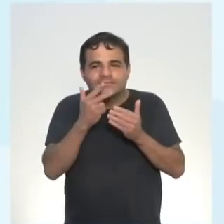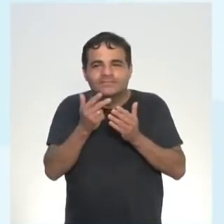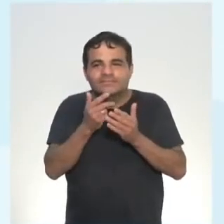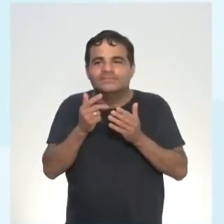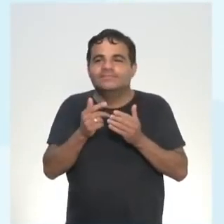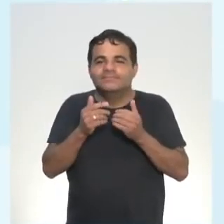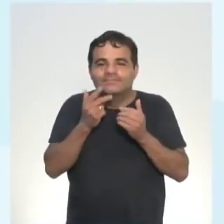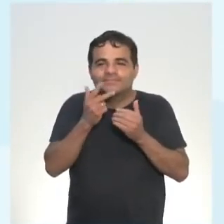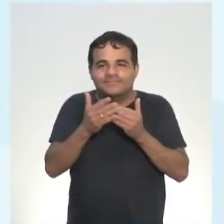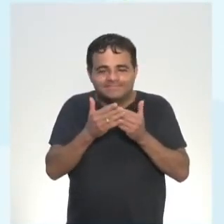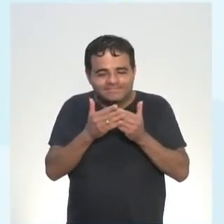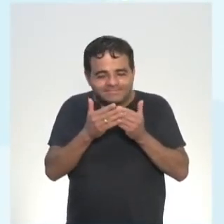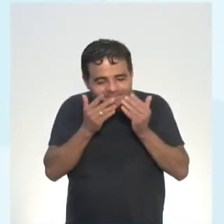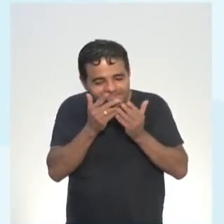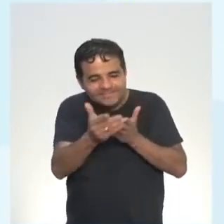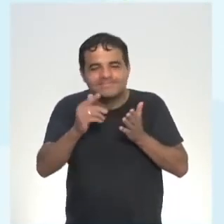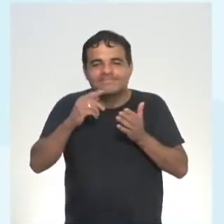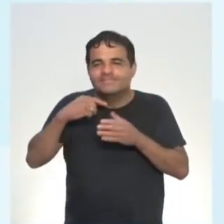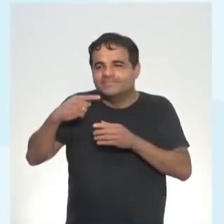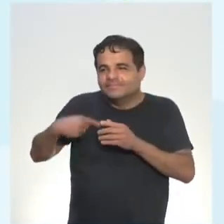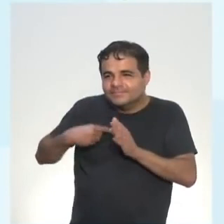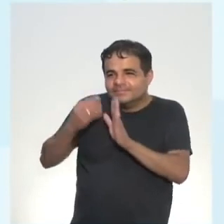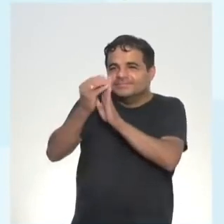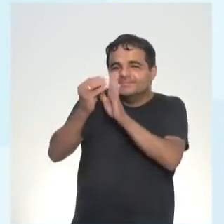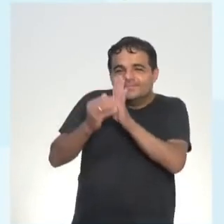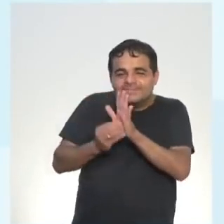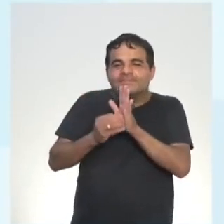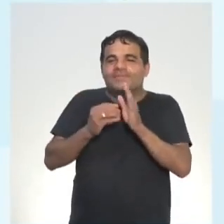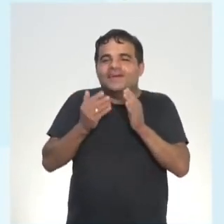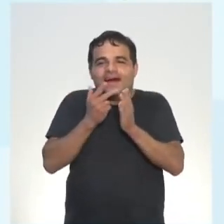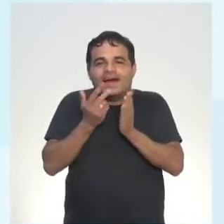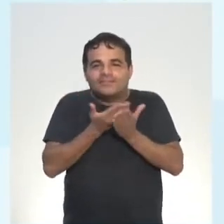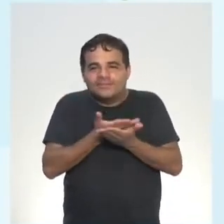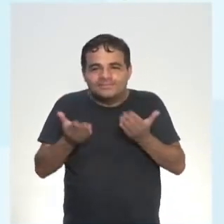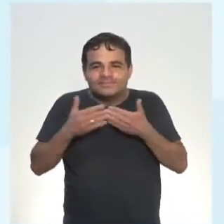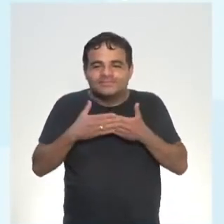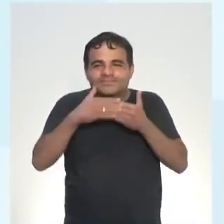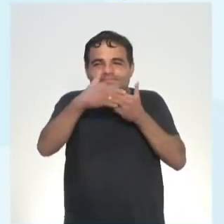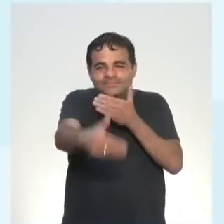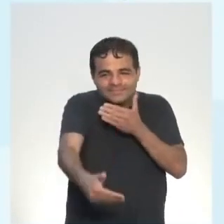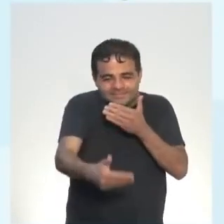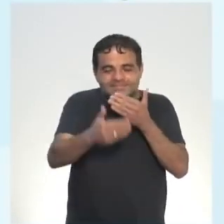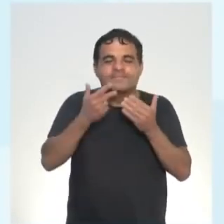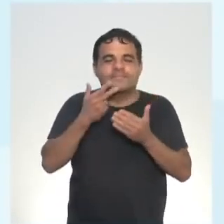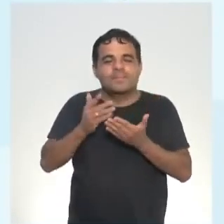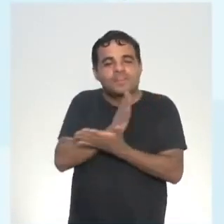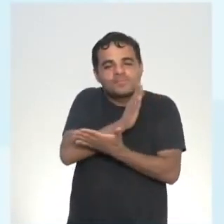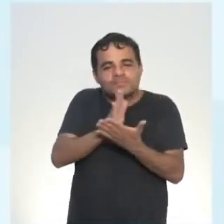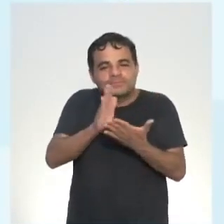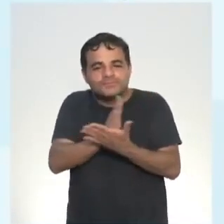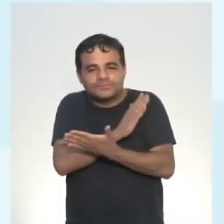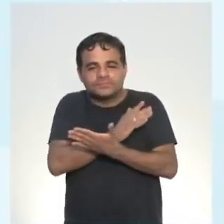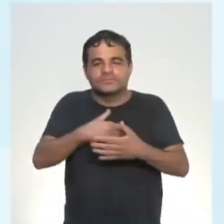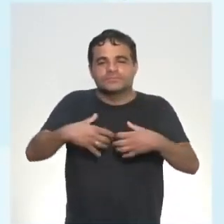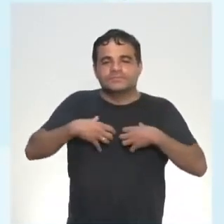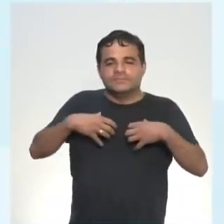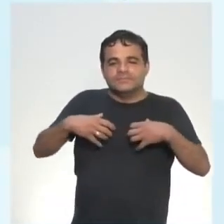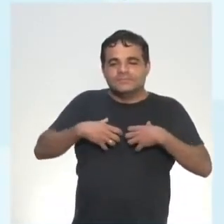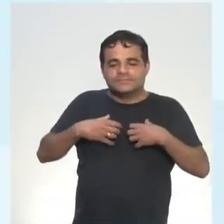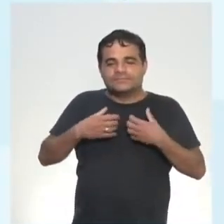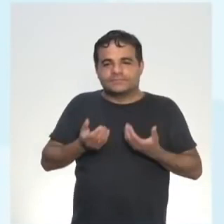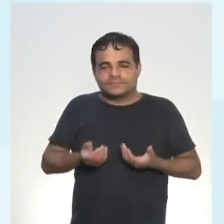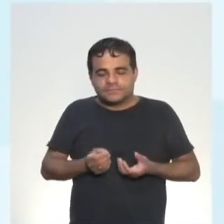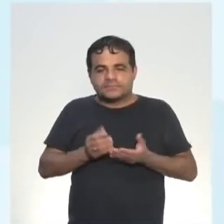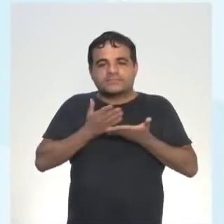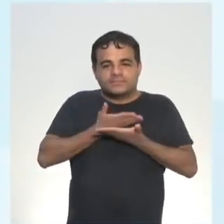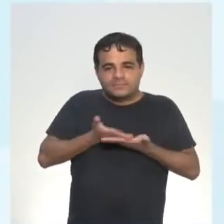característica, os fatores, então, de cada uma dessas características, eles se separam de forma